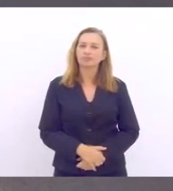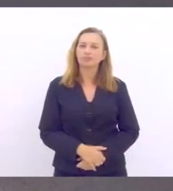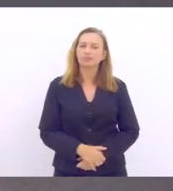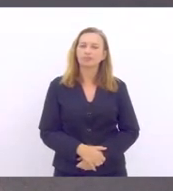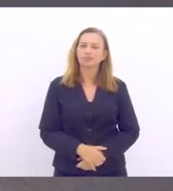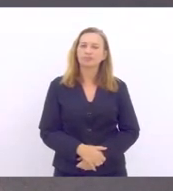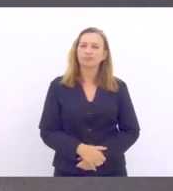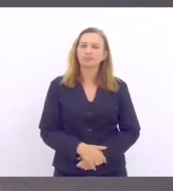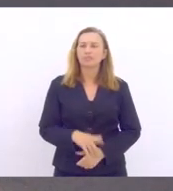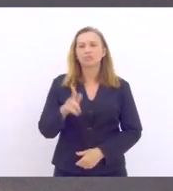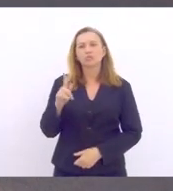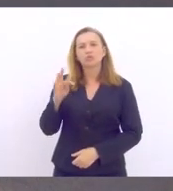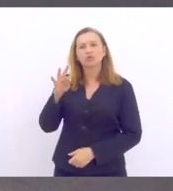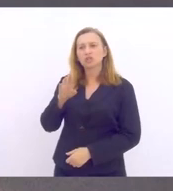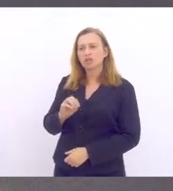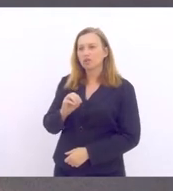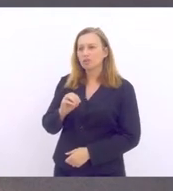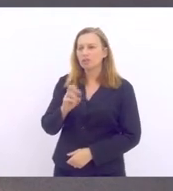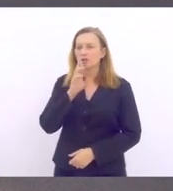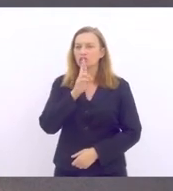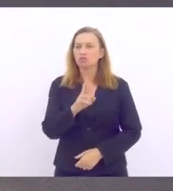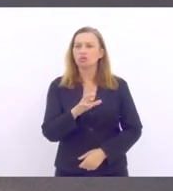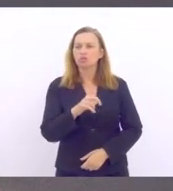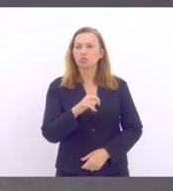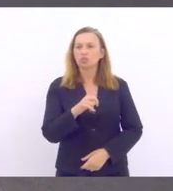Gustavo, todo o meu respeito, tá?